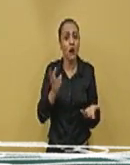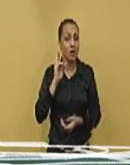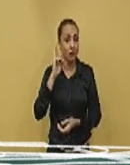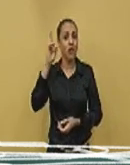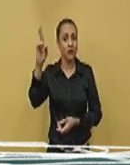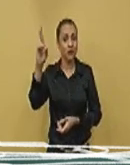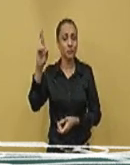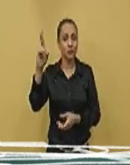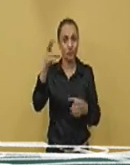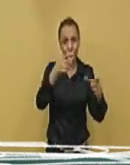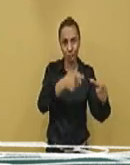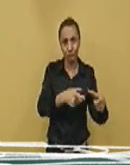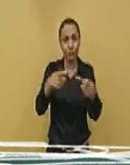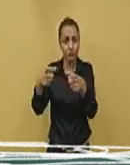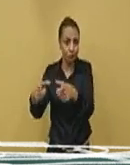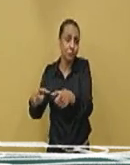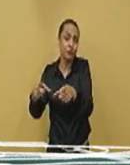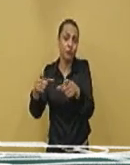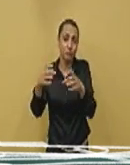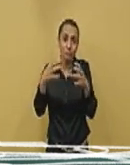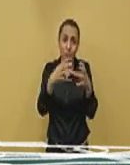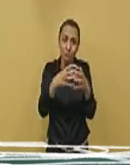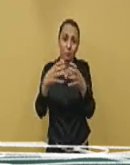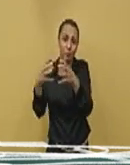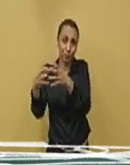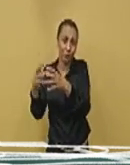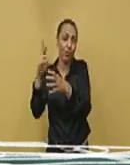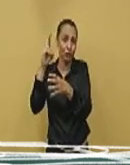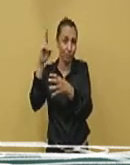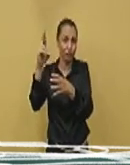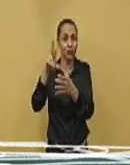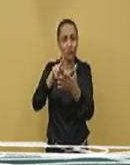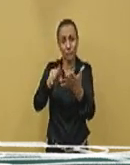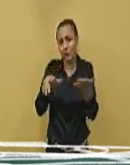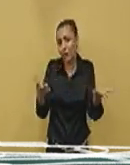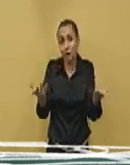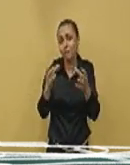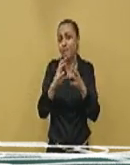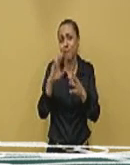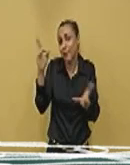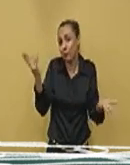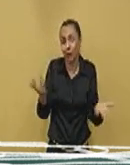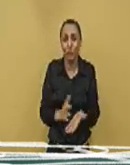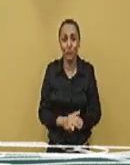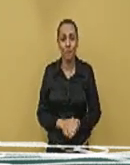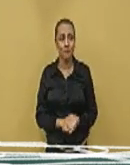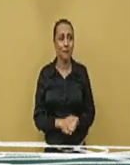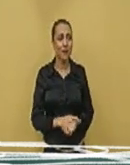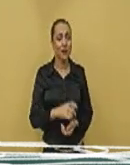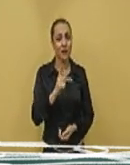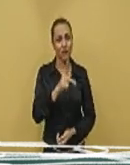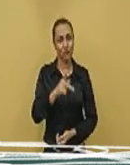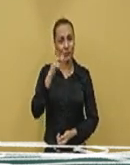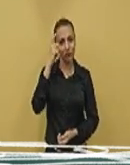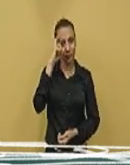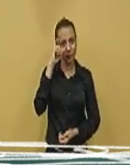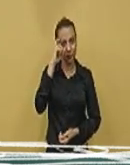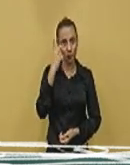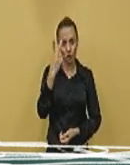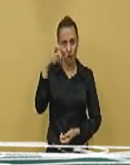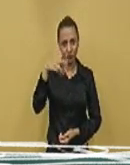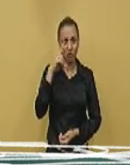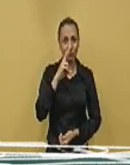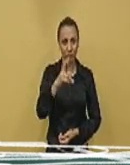responsabilidades pelo setor e também responsabilidades com, enfim, patrimônio? Professora Liane, a senhora tem 2 minutos para a